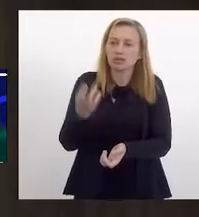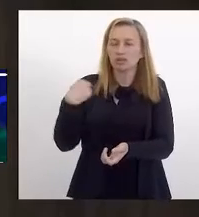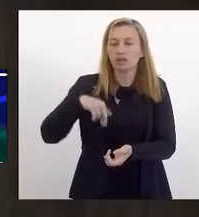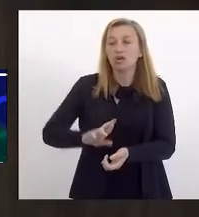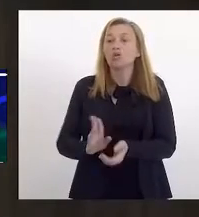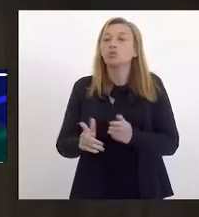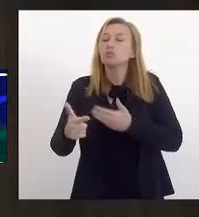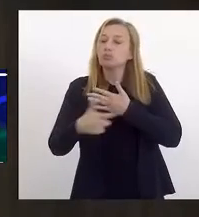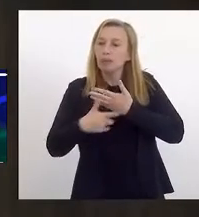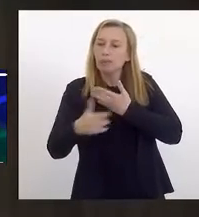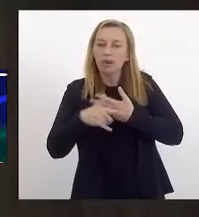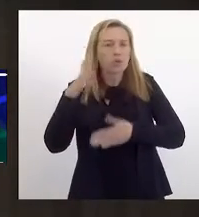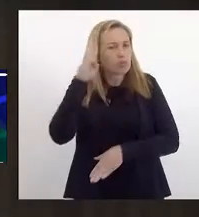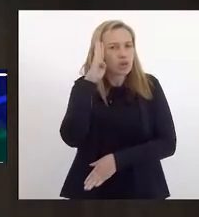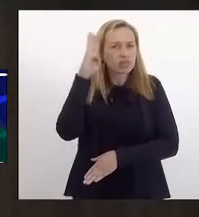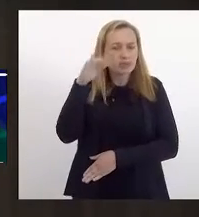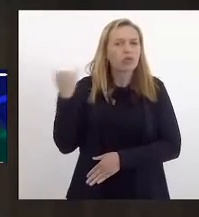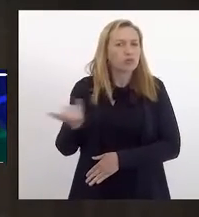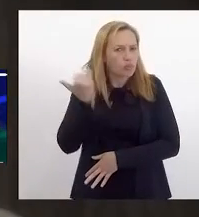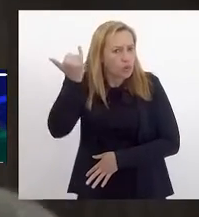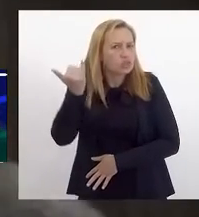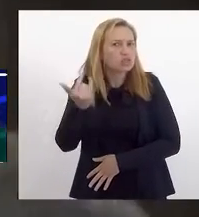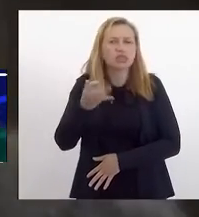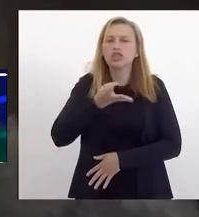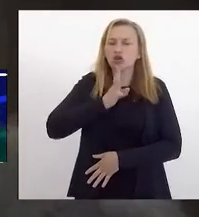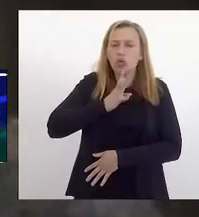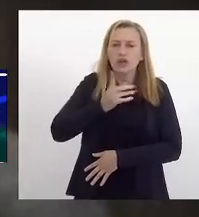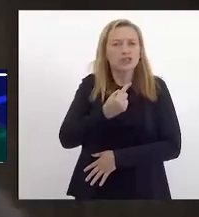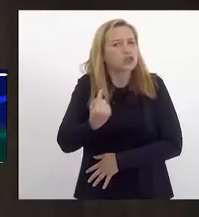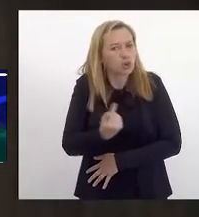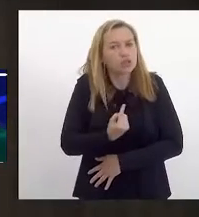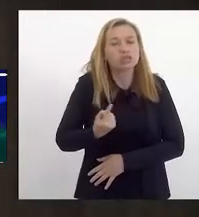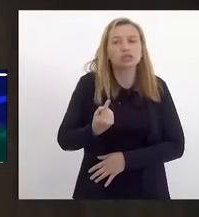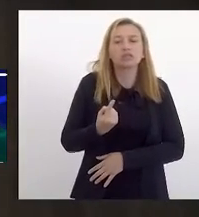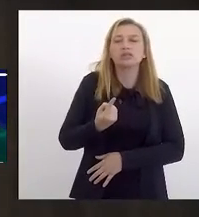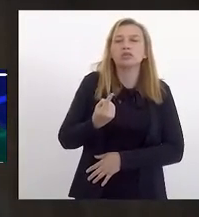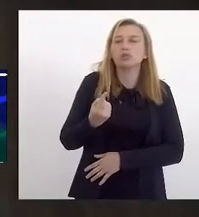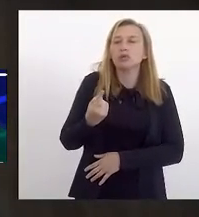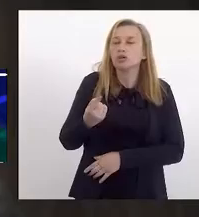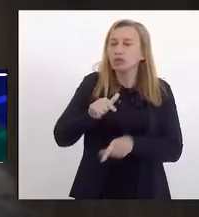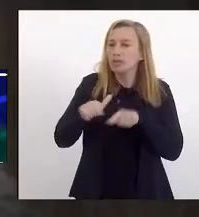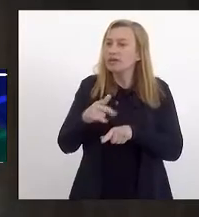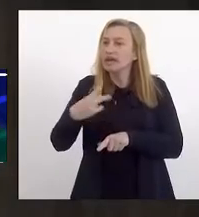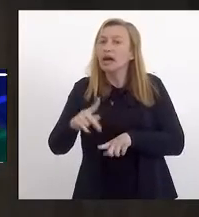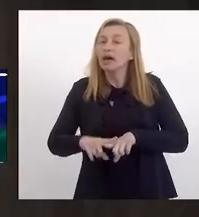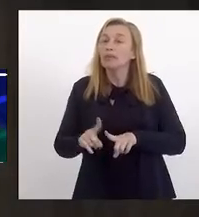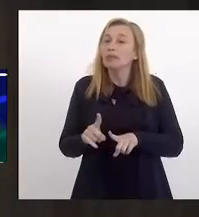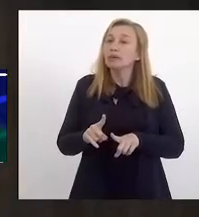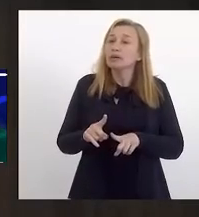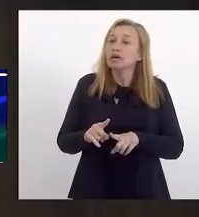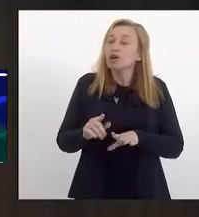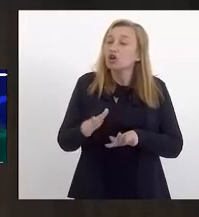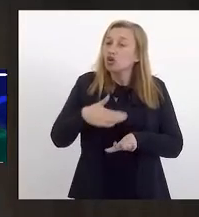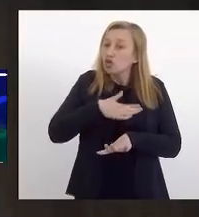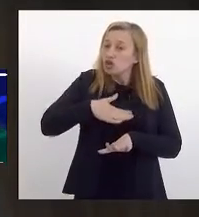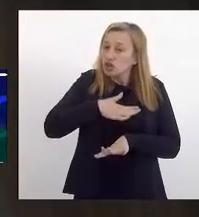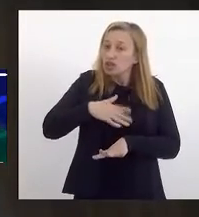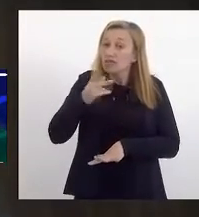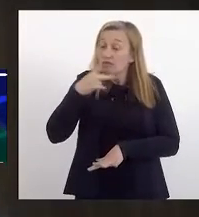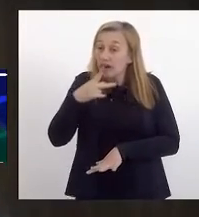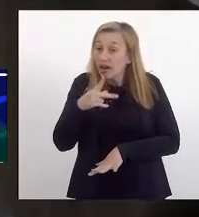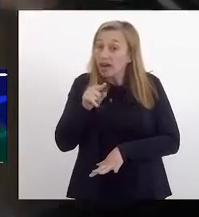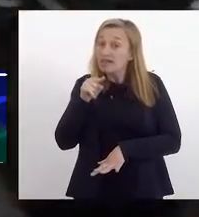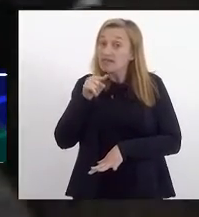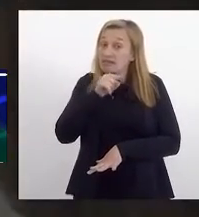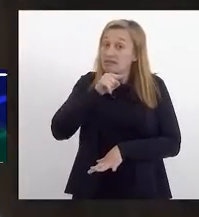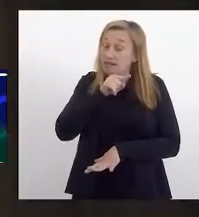papel fundamental e importante, e a gente reconhece esse papel. No entanto, gostaria de ressaltar que